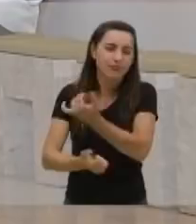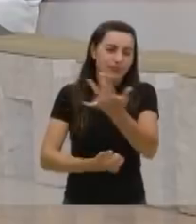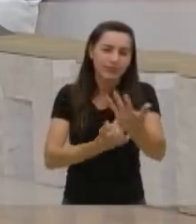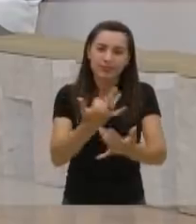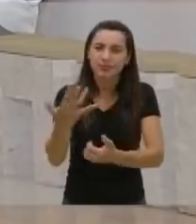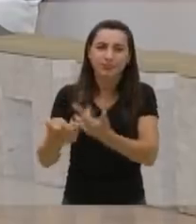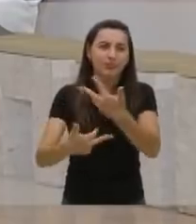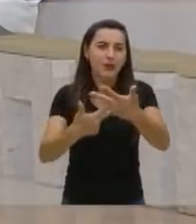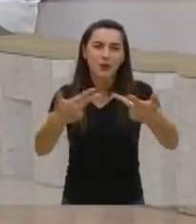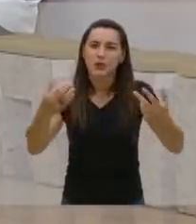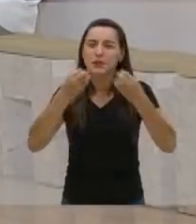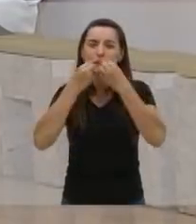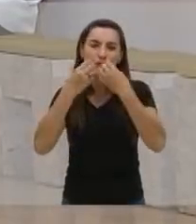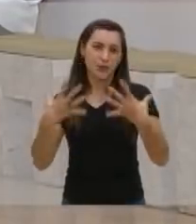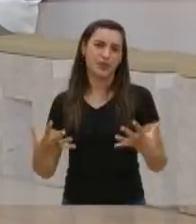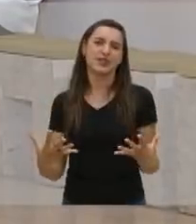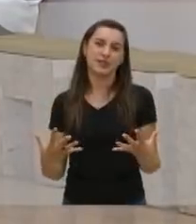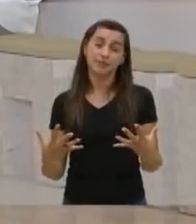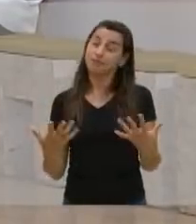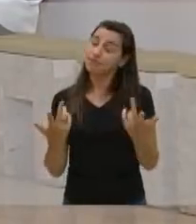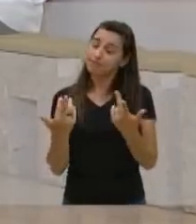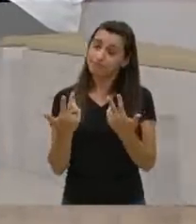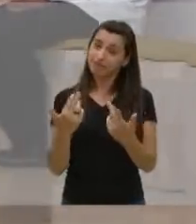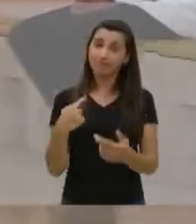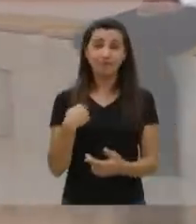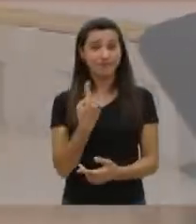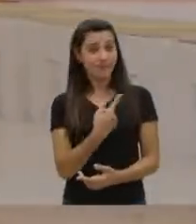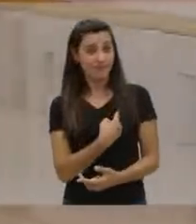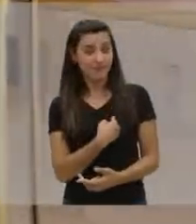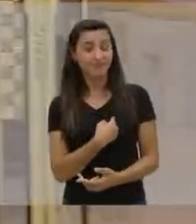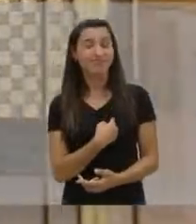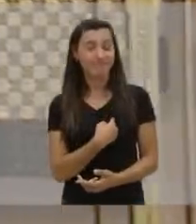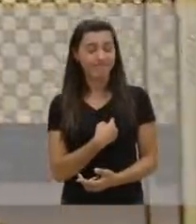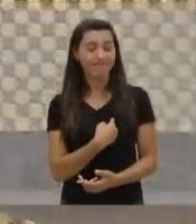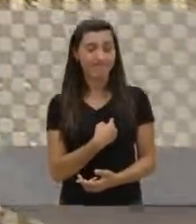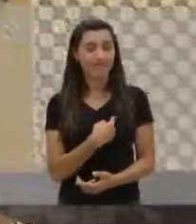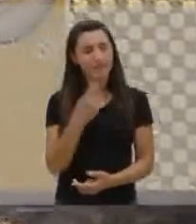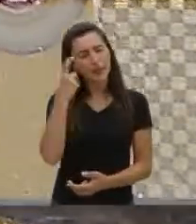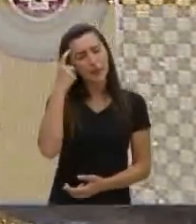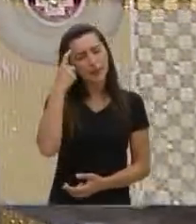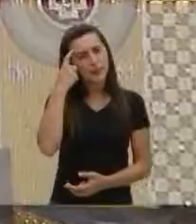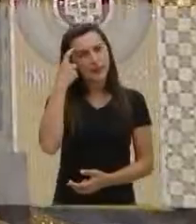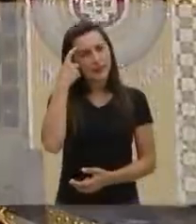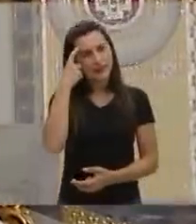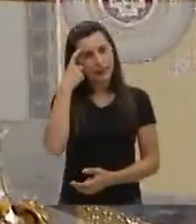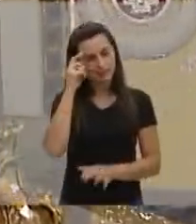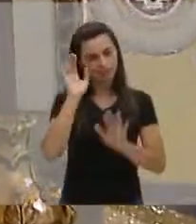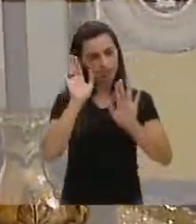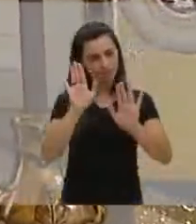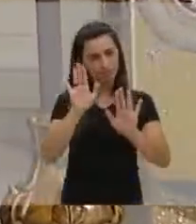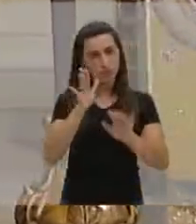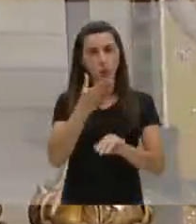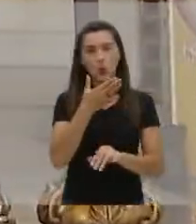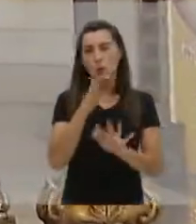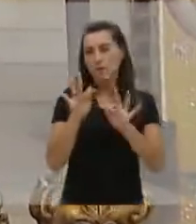Assim também eu e você. Veja, vamos pensar um agricultor, uma família. Nós